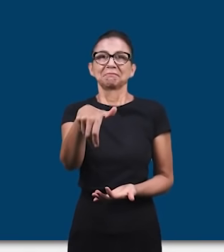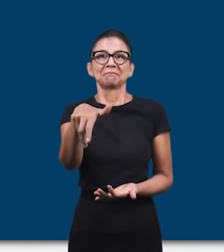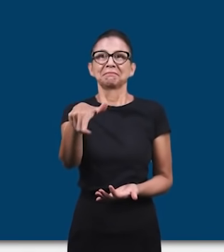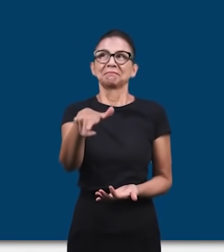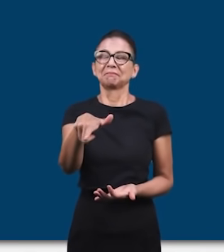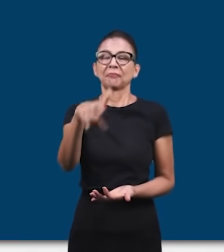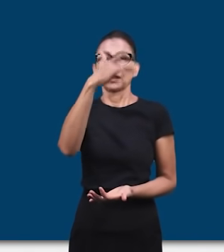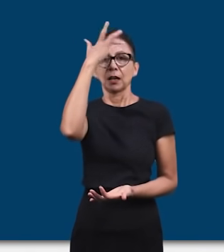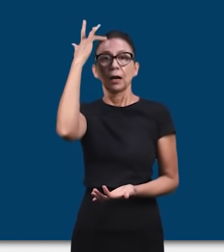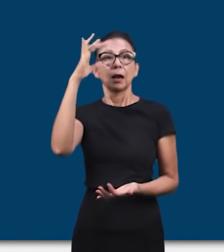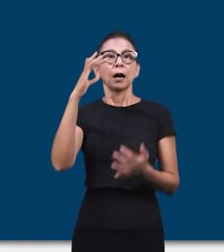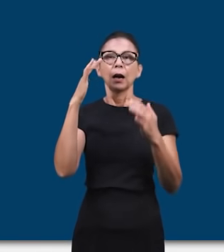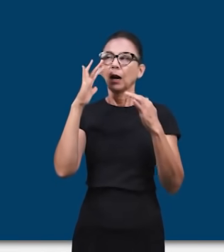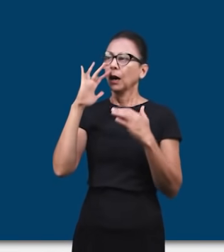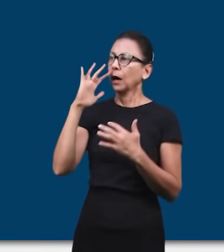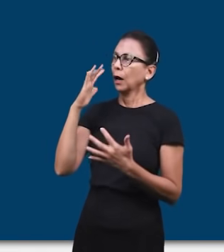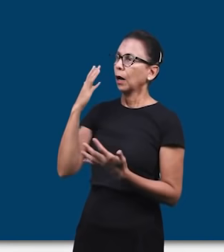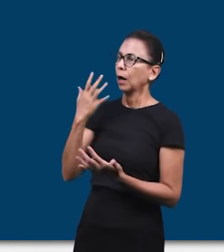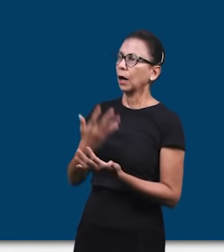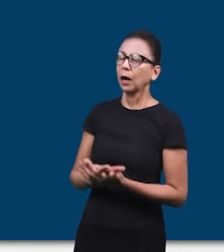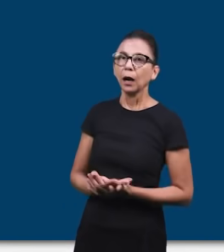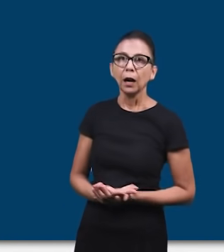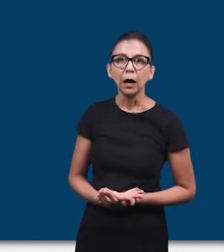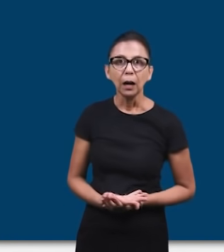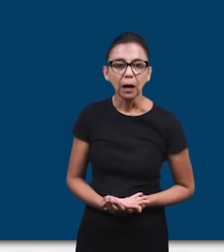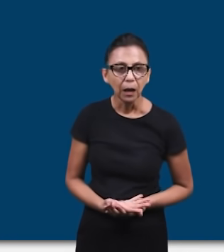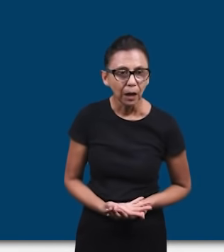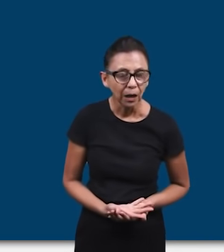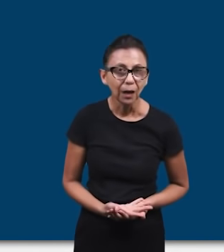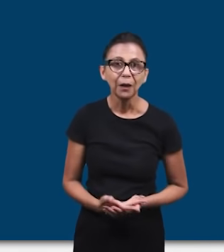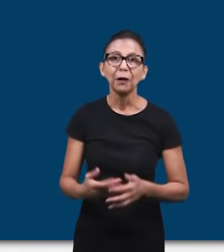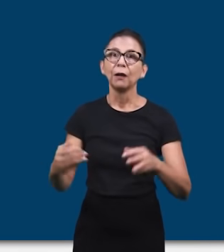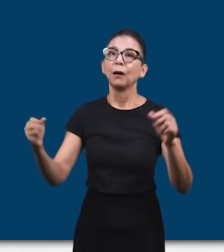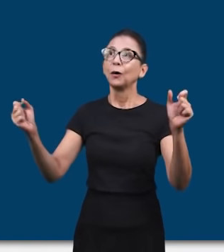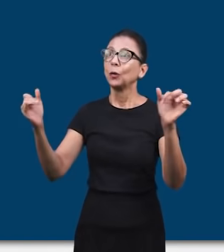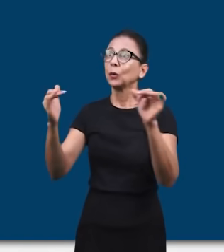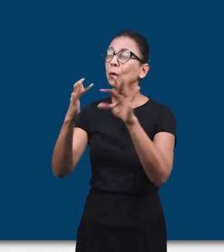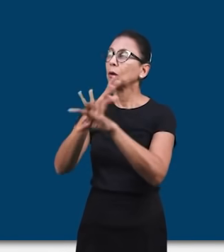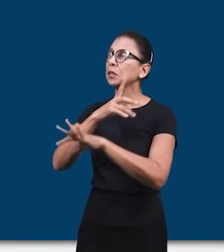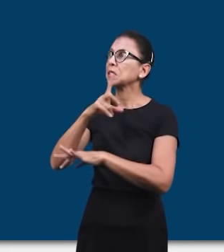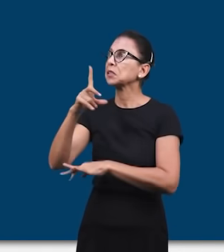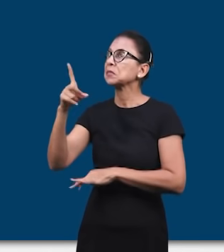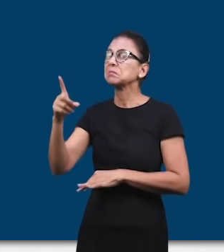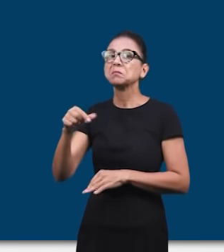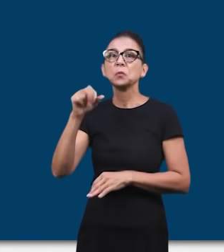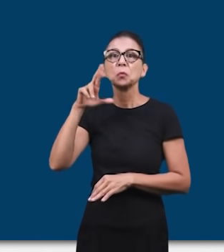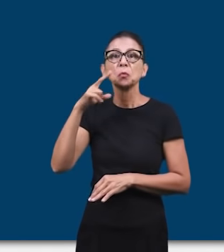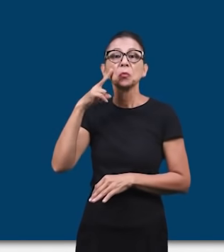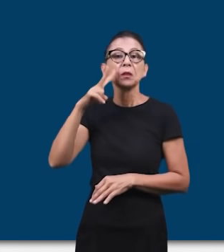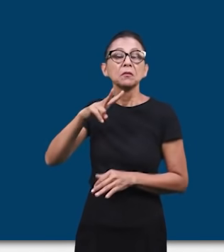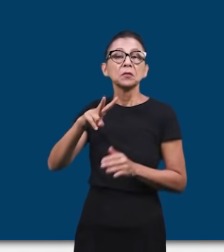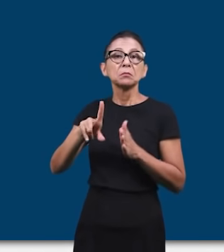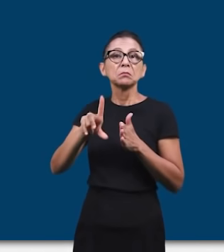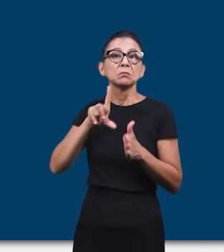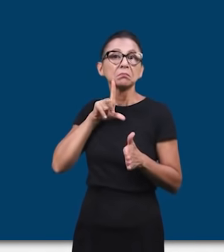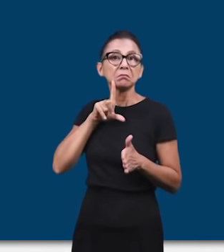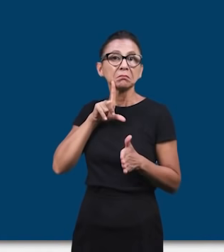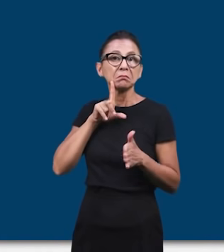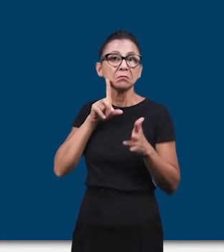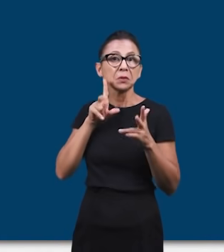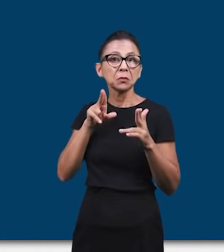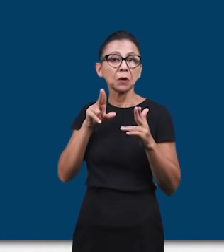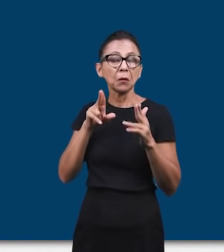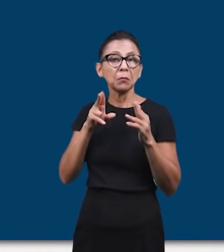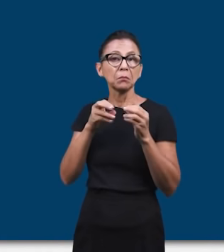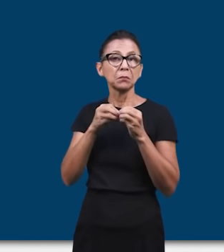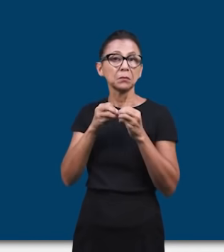se admiraram e glorificaram a Deus, dizendo: nunca tal vimos. Até aí. Aqueles que quiserem,